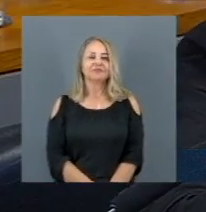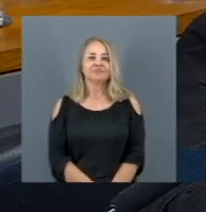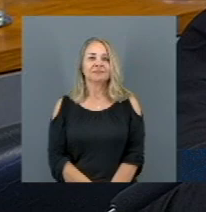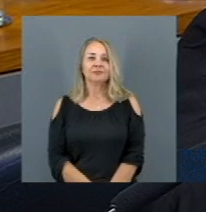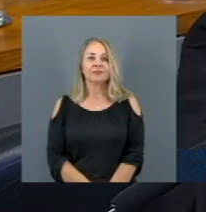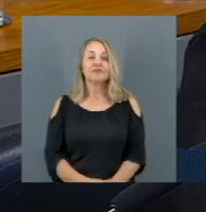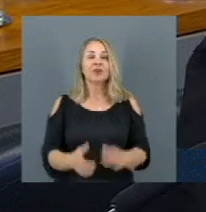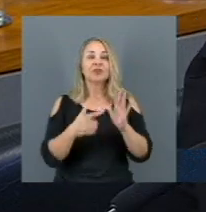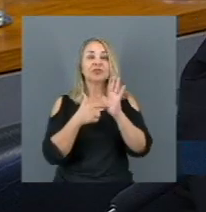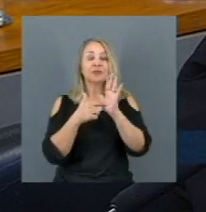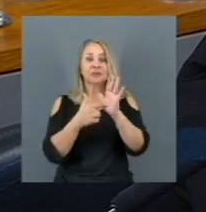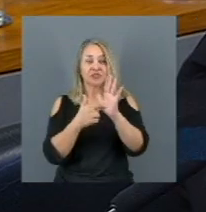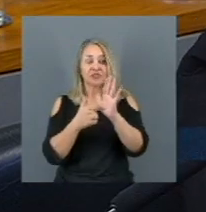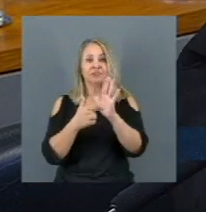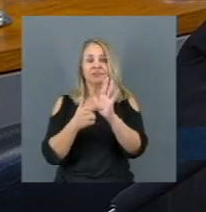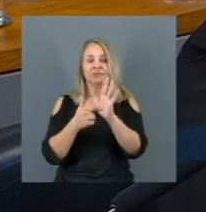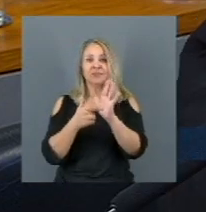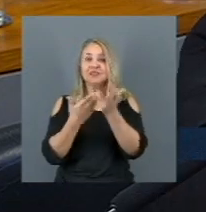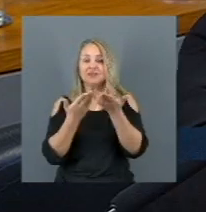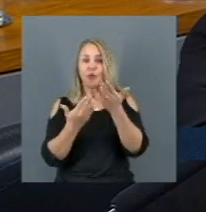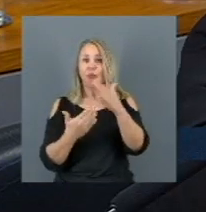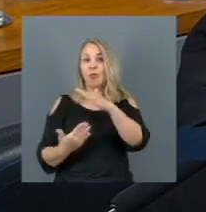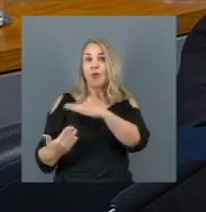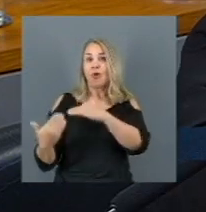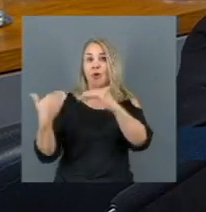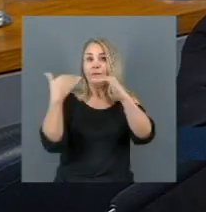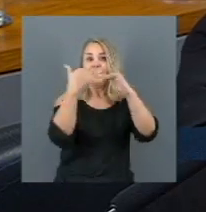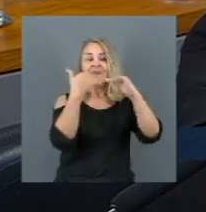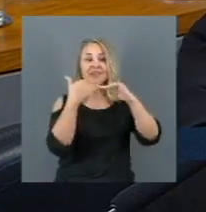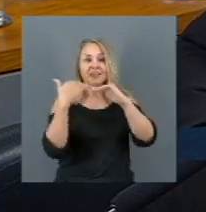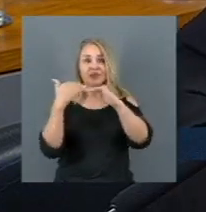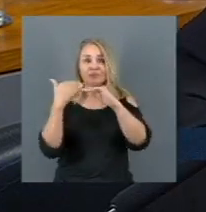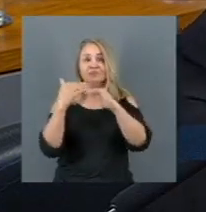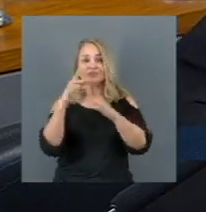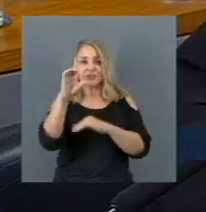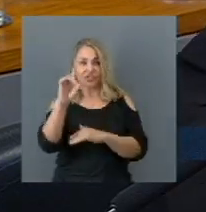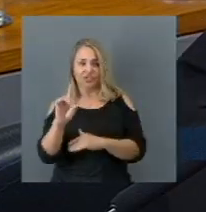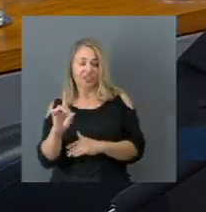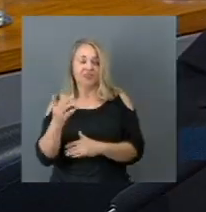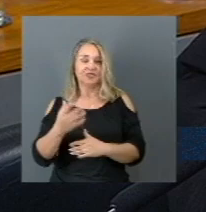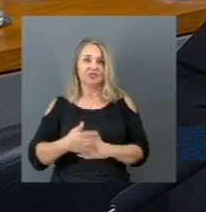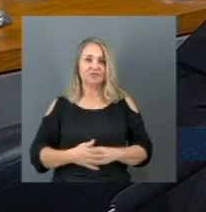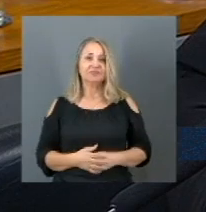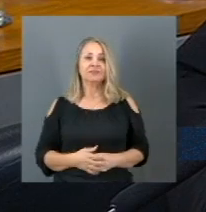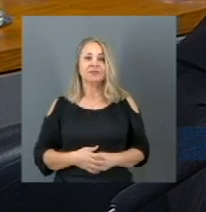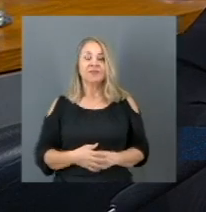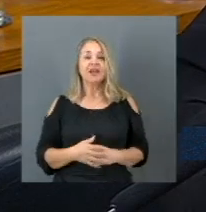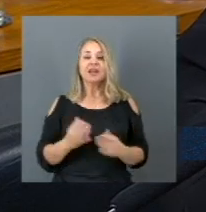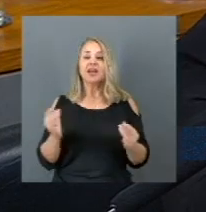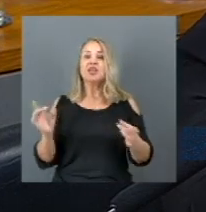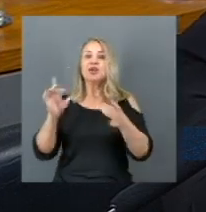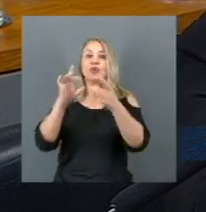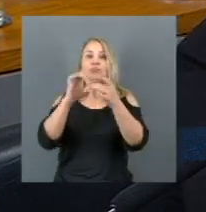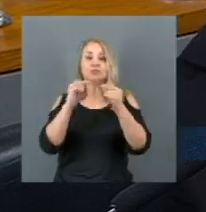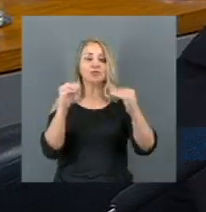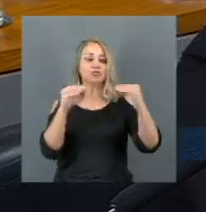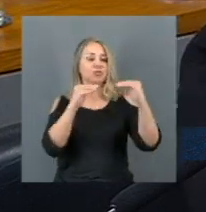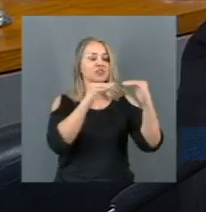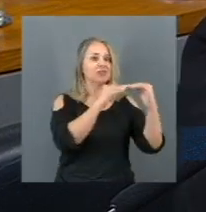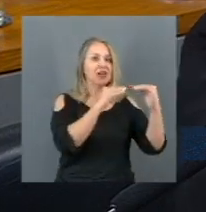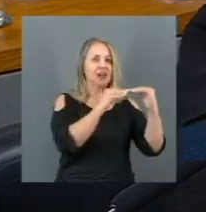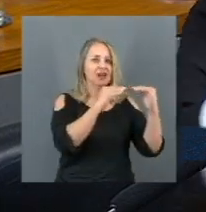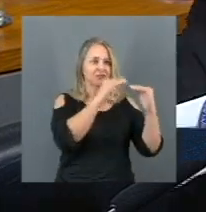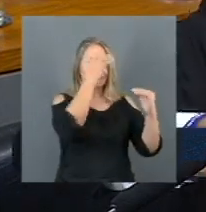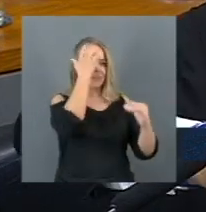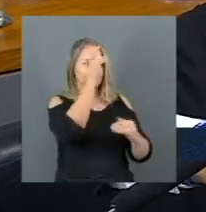É isso aí, esse é o padrão das manifestações de direita, que querem dizer, querem associar o 8 de janeiro a essas pessoas que